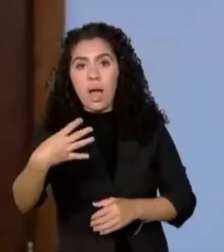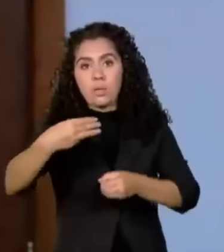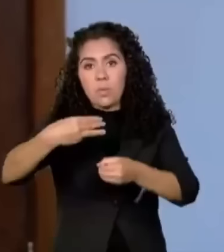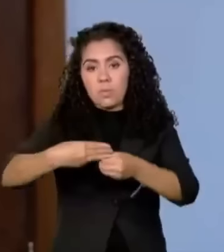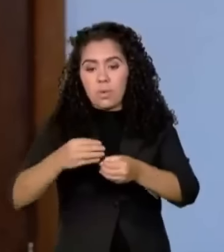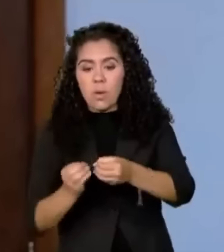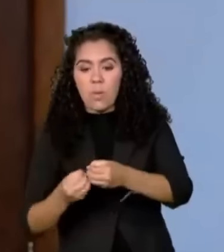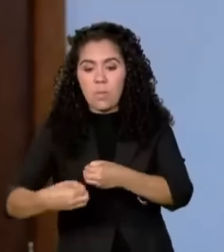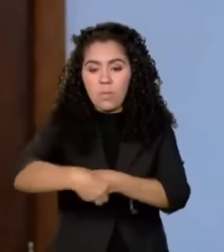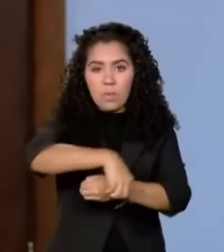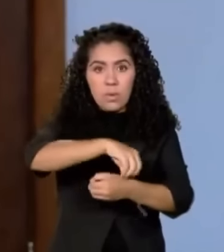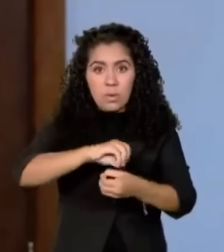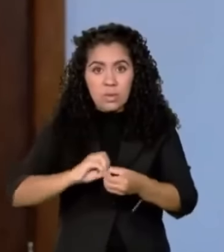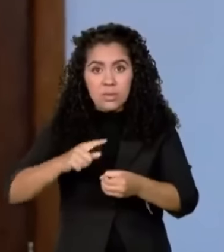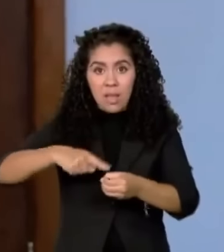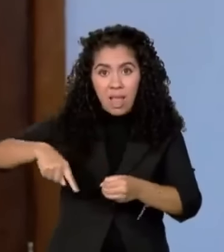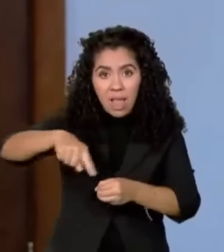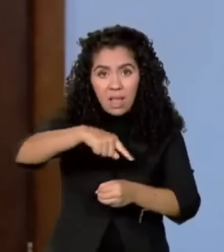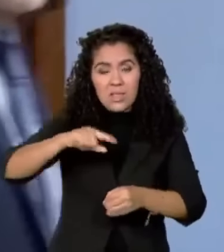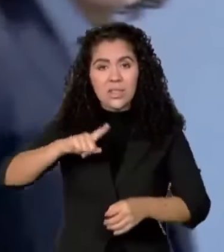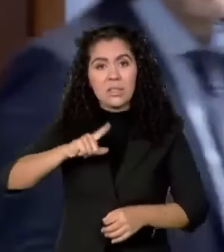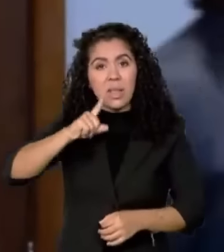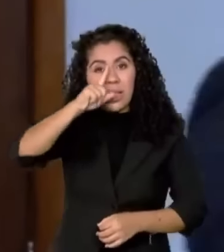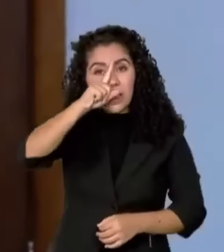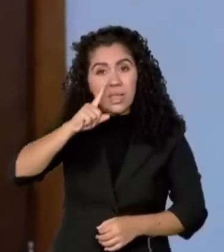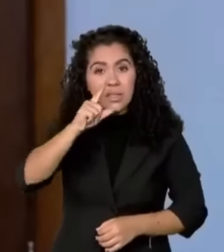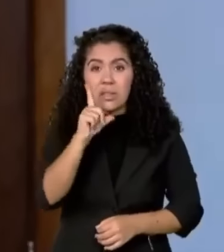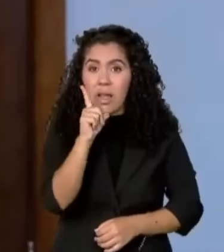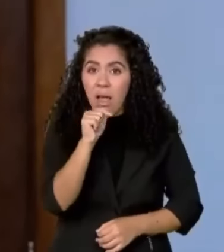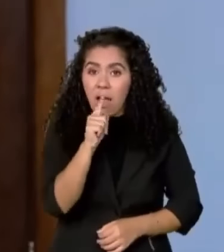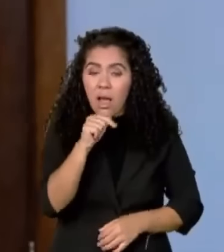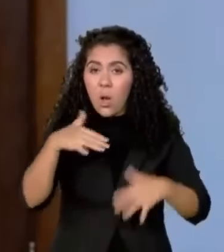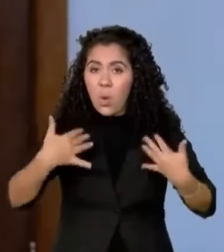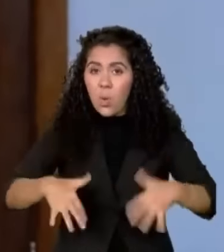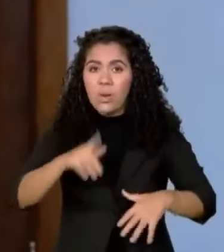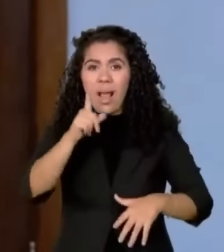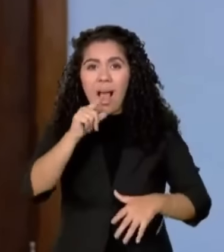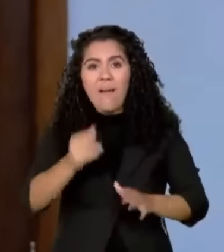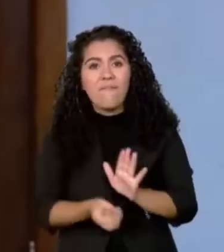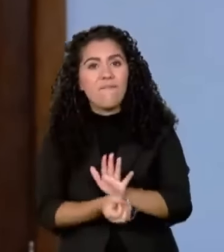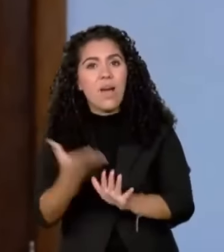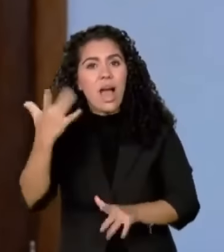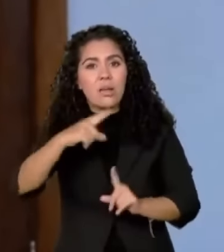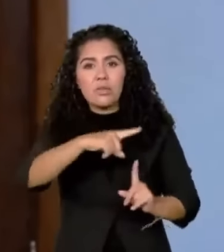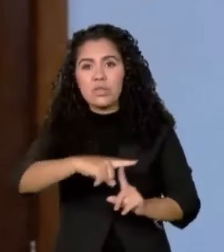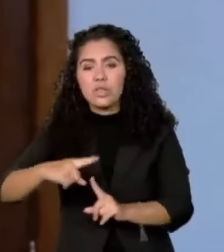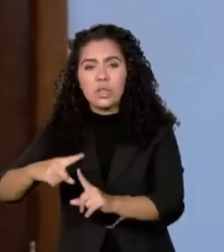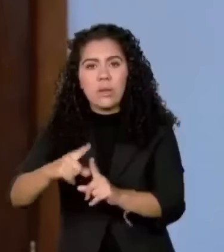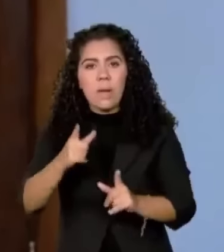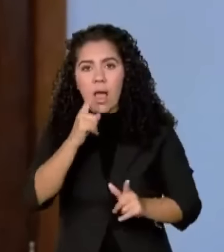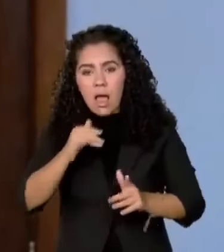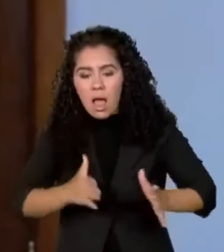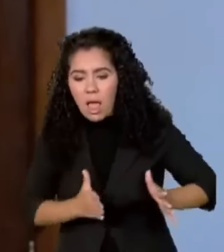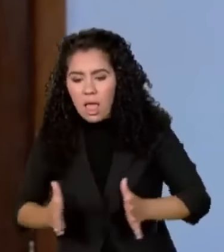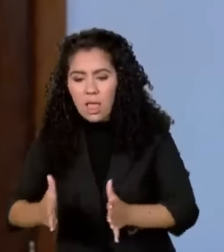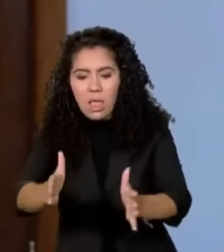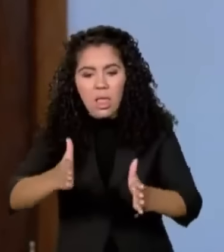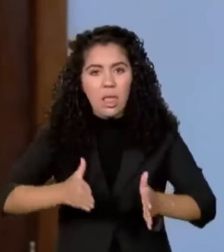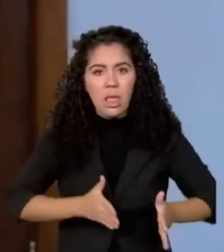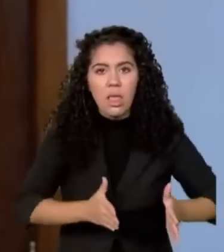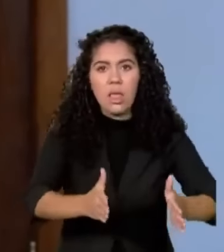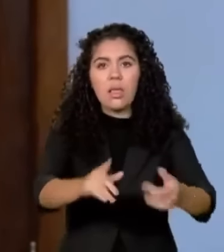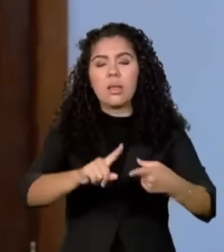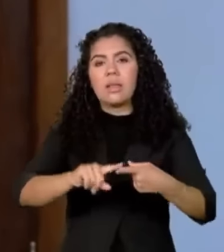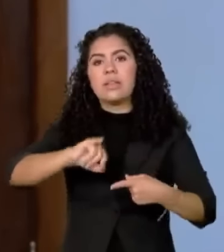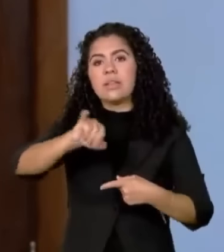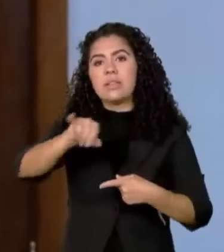com maior risco hidrológico, ou seja, rios diversos das bacias hidrográficas, naturalmente, estou falando aqui especialmente